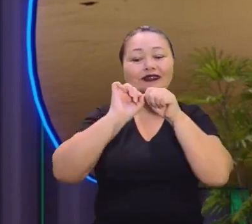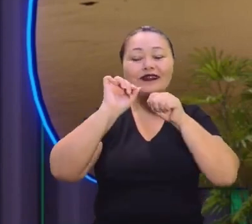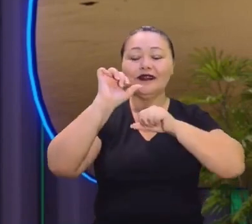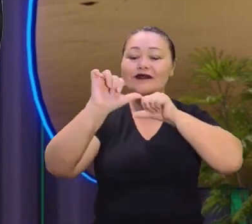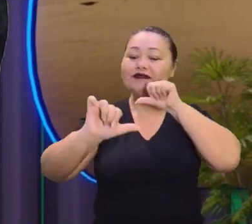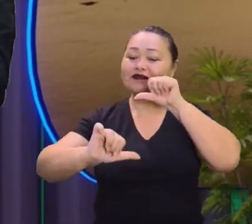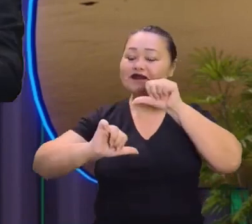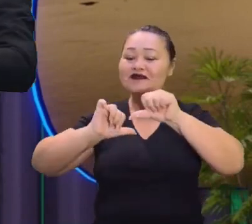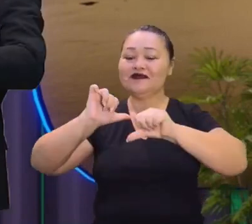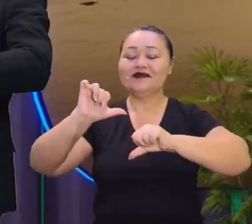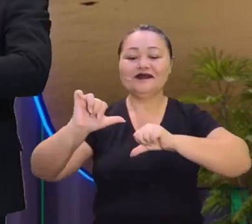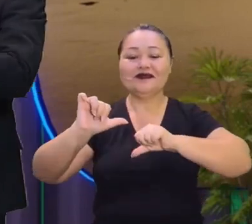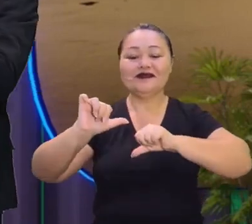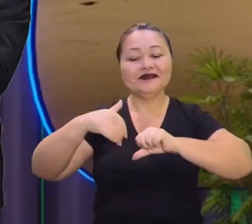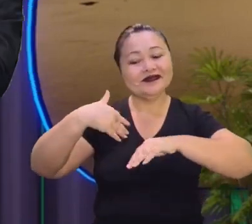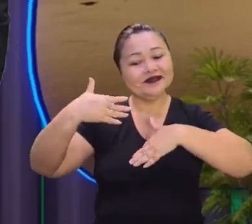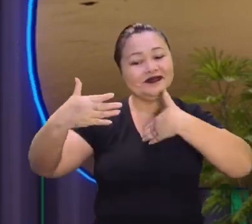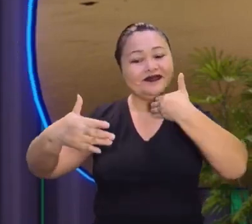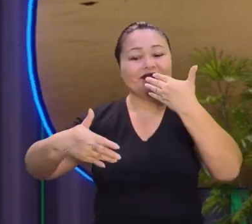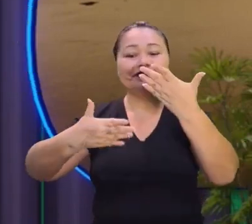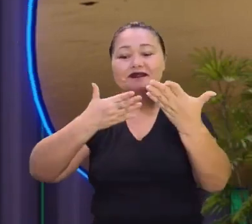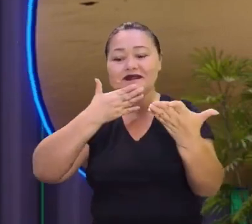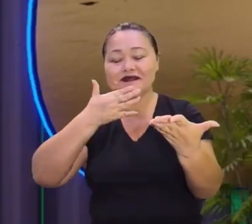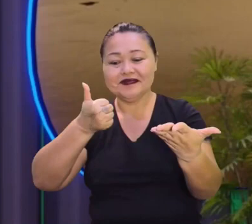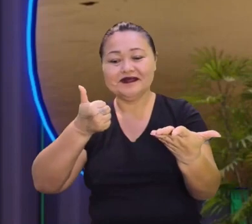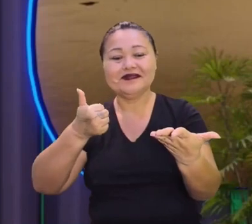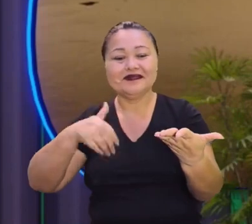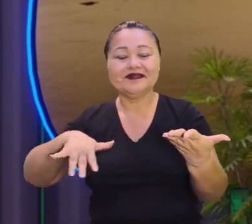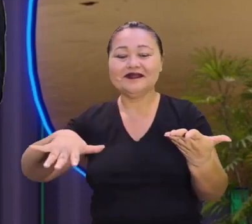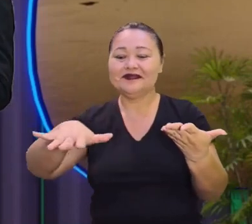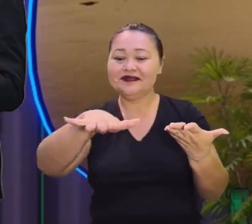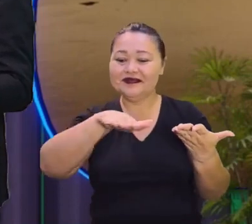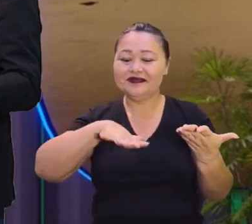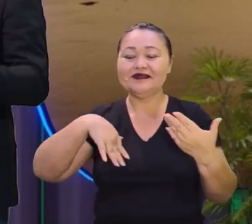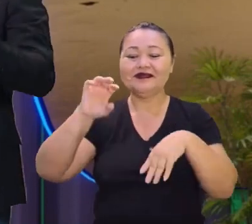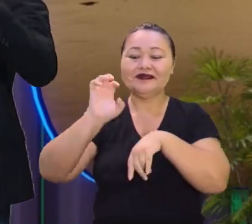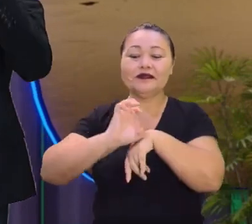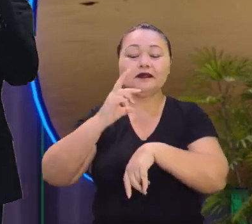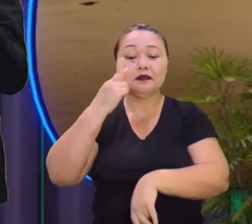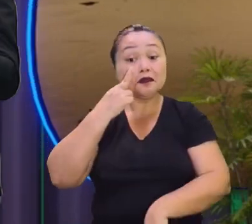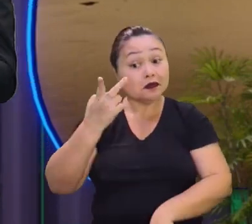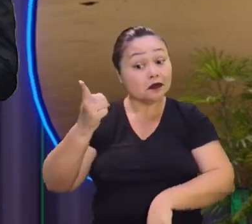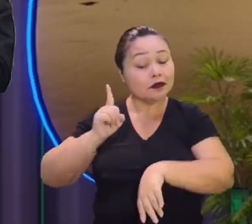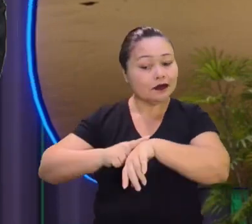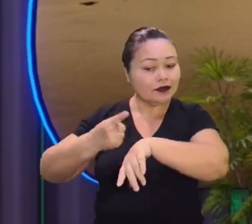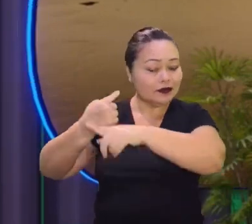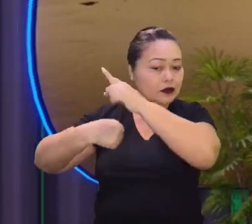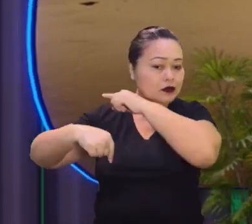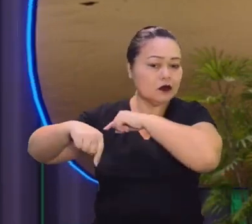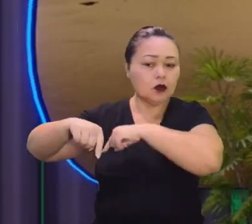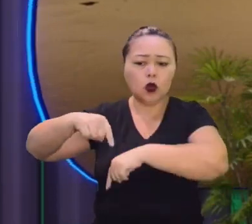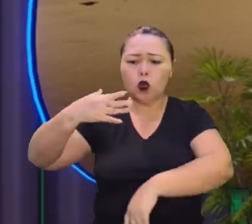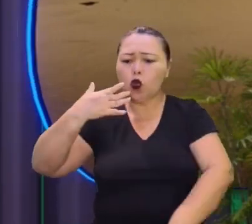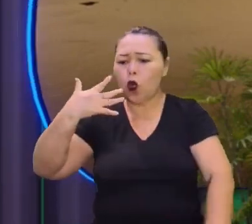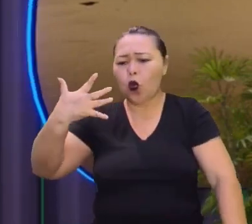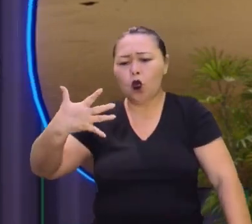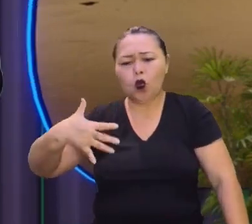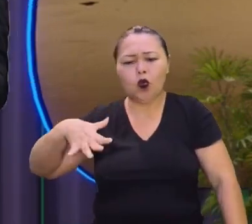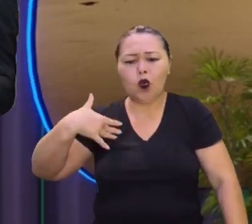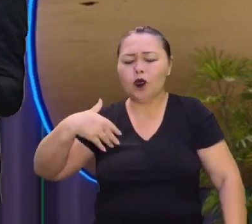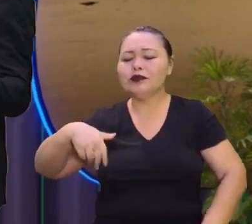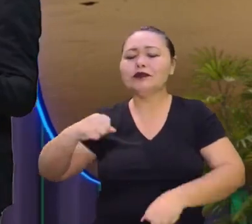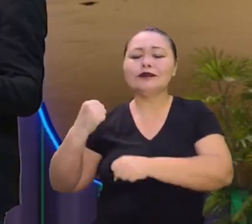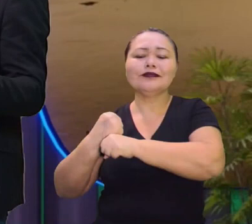essa mudança. E que, ao longo do tempo, vai melhorando o nosso estado. Exato, com certeza. Mas, naquele momento, nossa, era uma